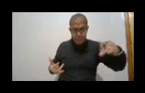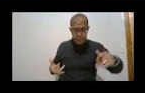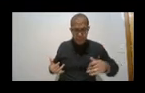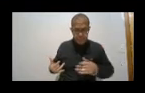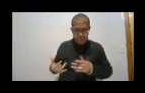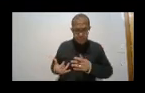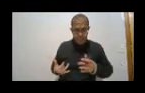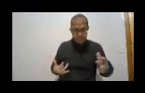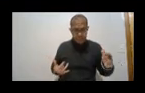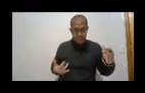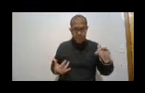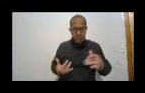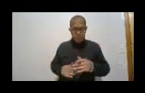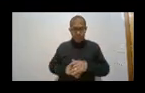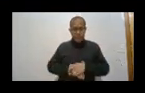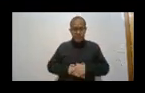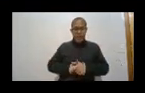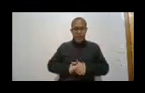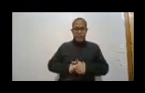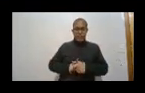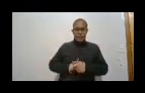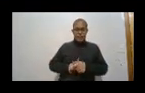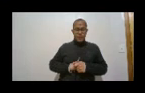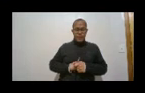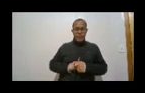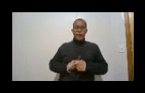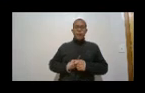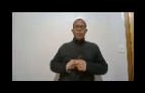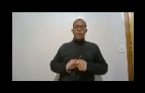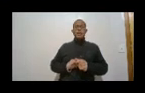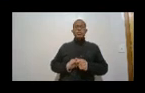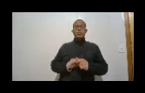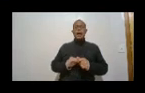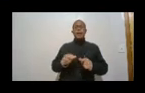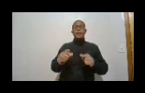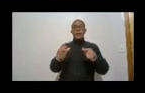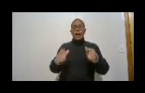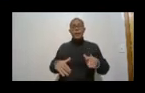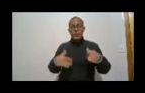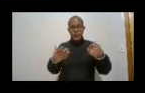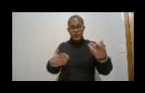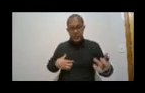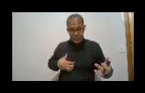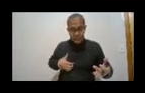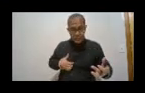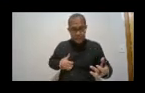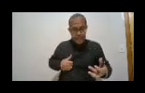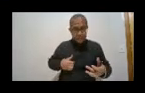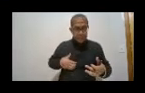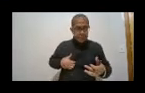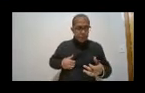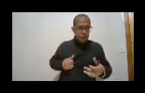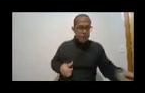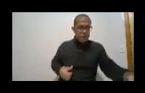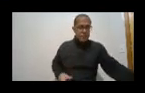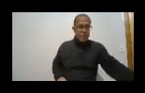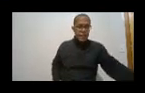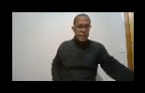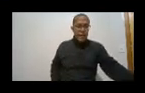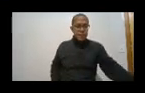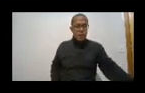têm arteríolas que passam na sua proximidade, que vão fazer o quê? Vão ajudar a eliminar o que precisa ser eliminado, ou seja,